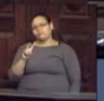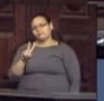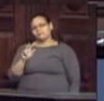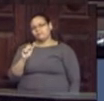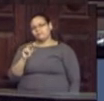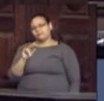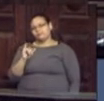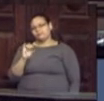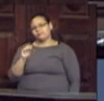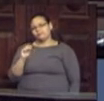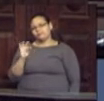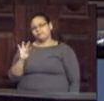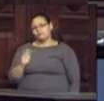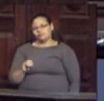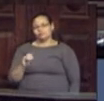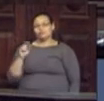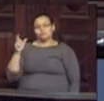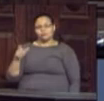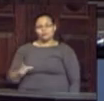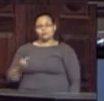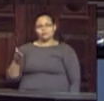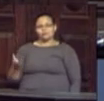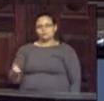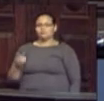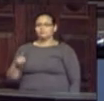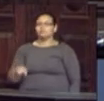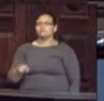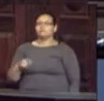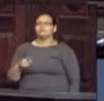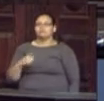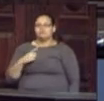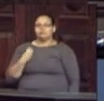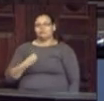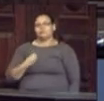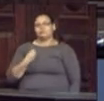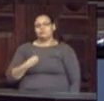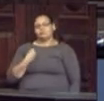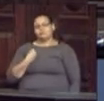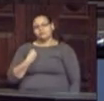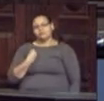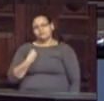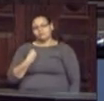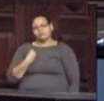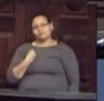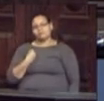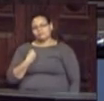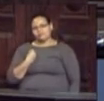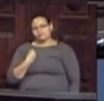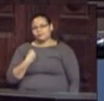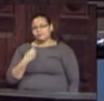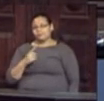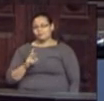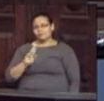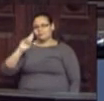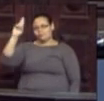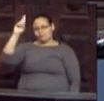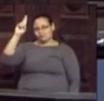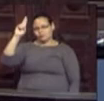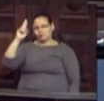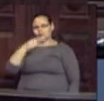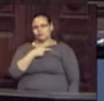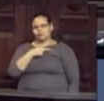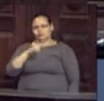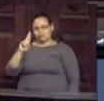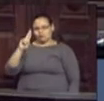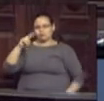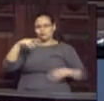por sua presença muito forte e muito viva, não apenas como líder religioso e